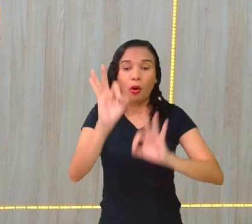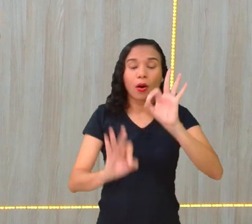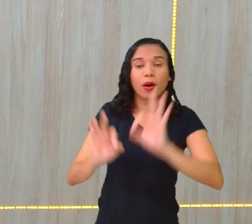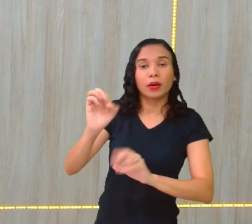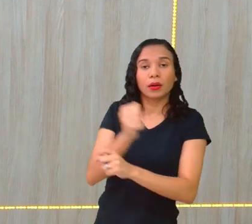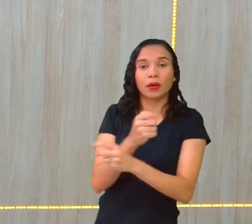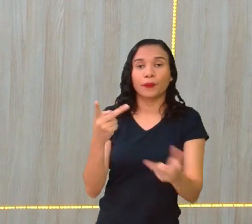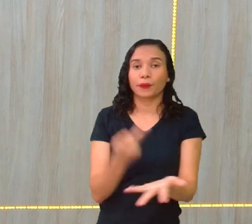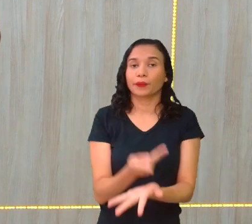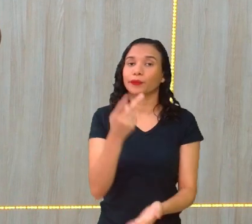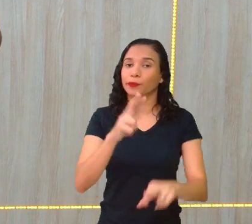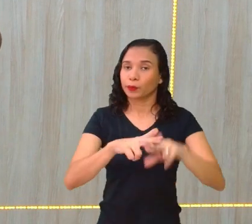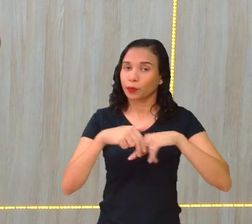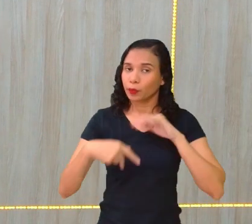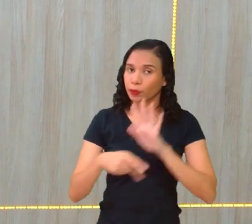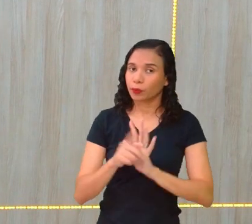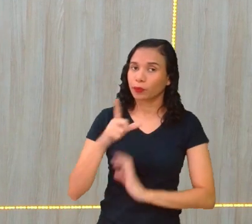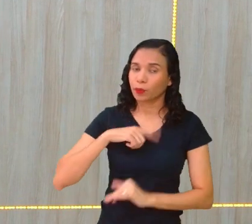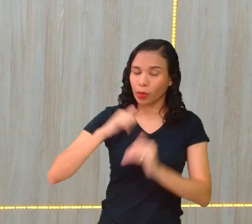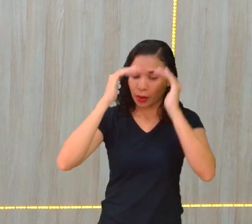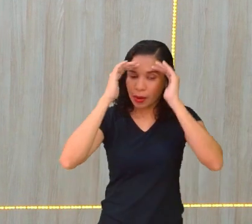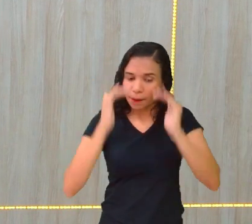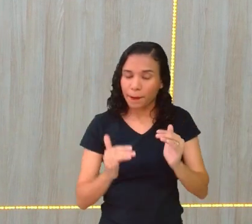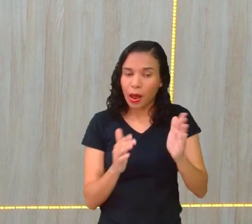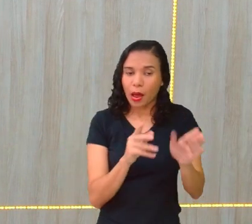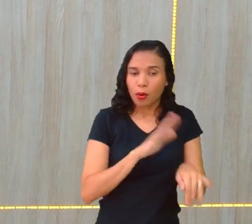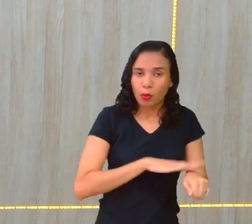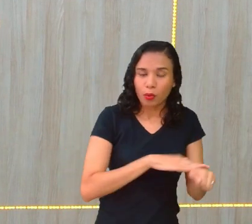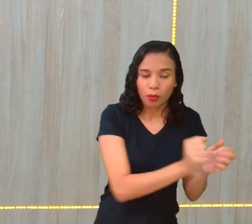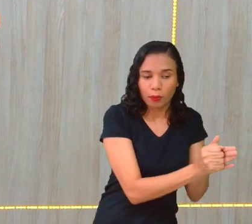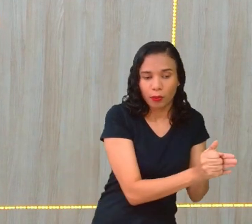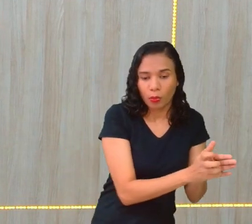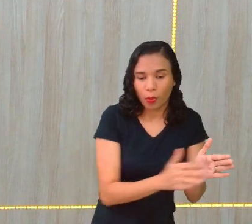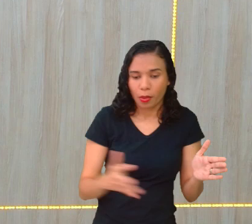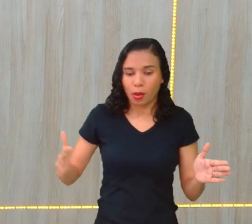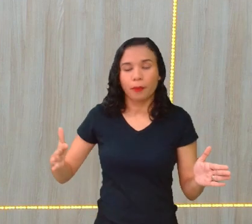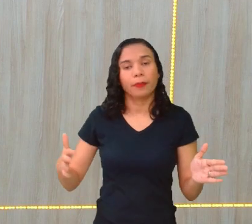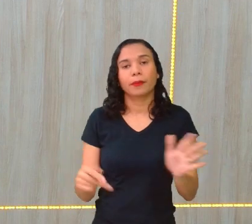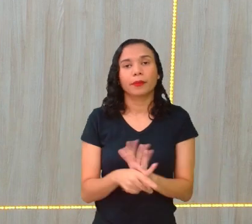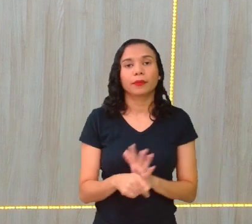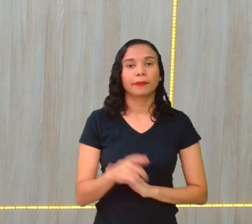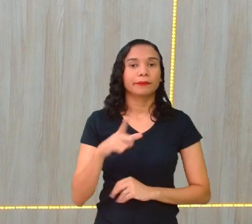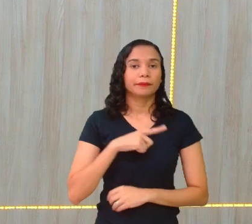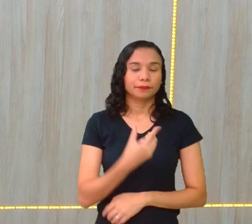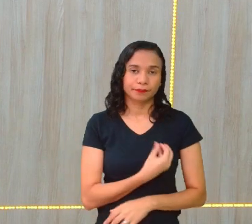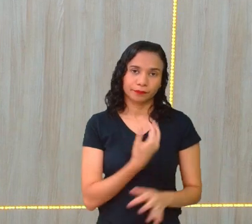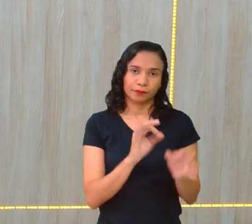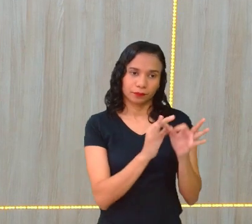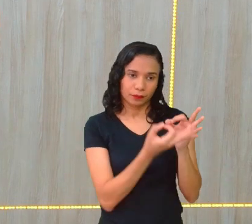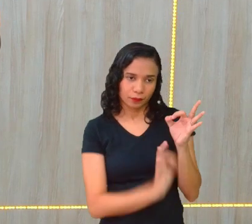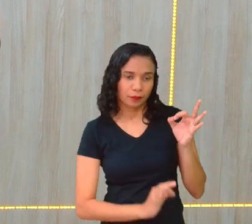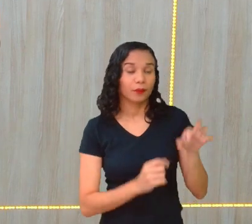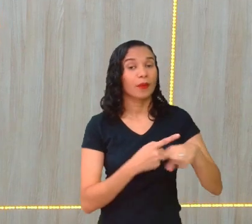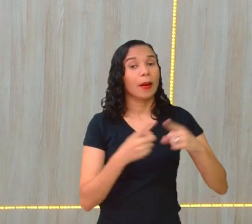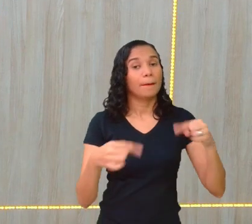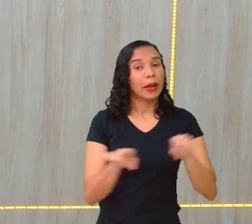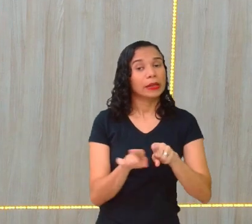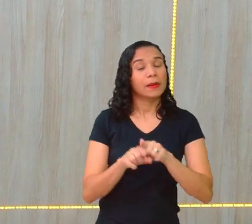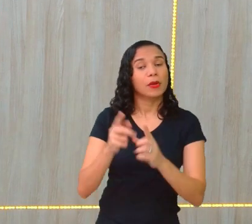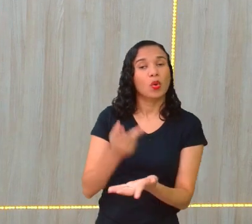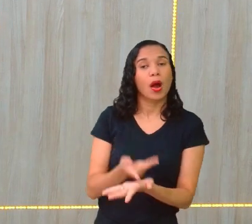organização, muito provavelmente respeitando essa cronologia, que não venha a ser do enredo, exatamente, mas